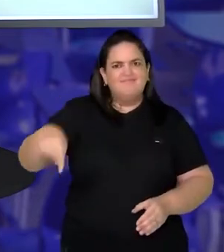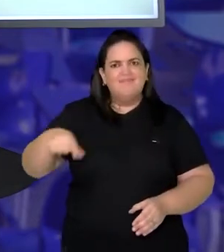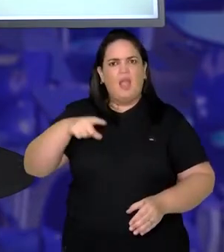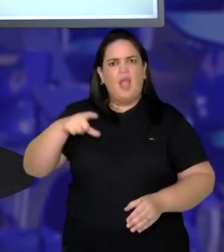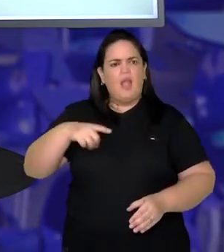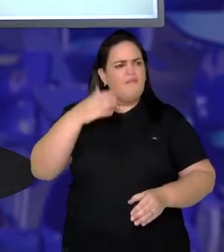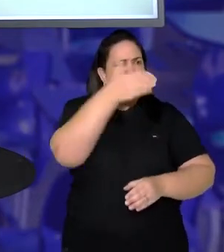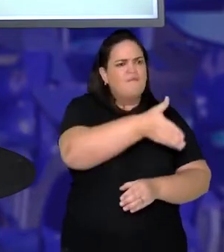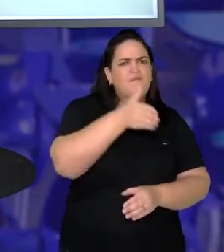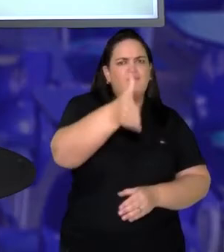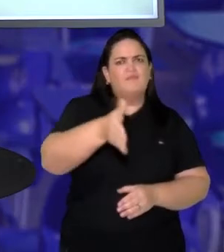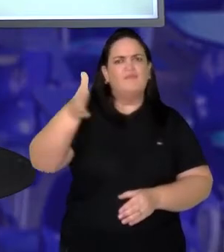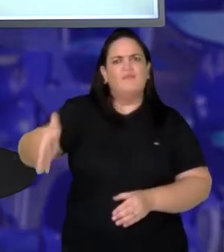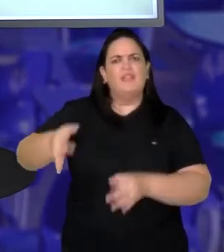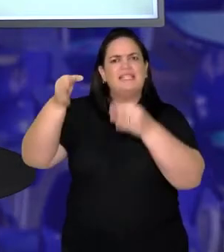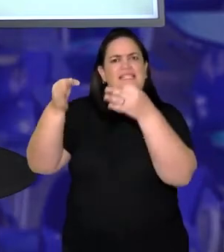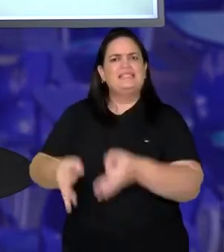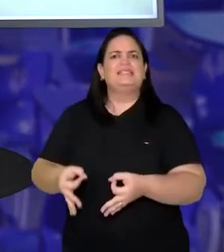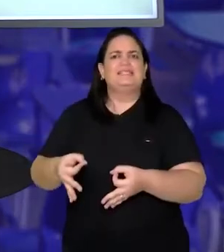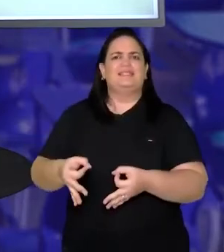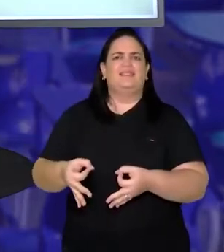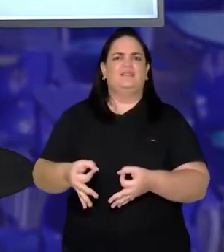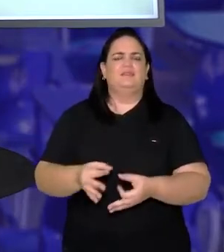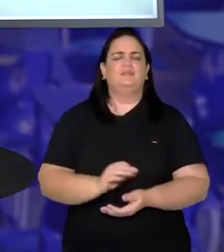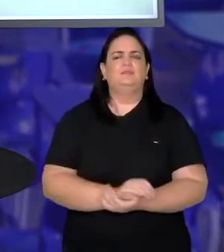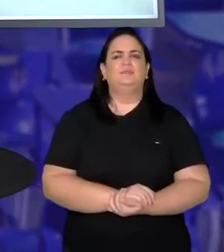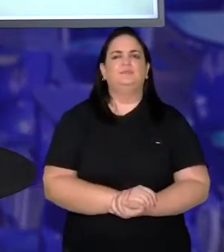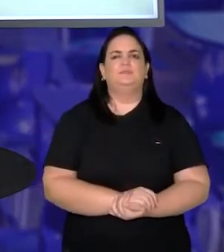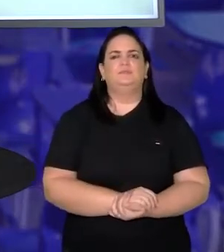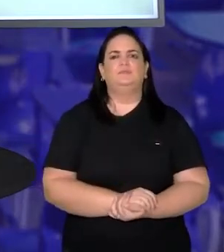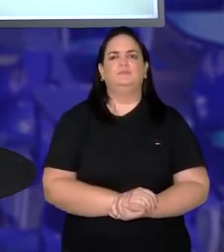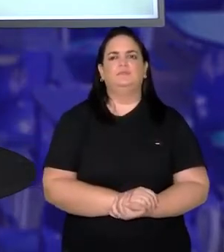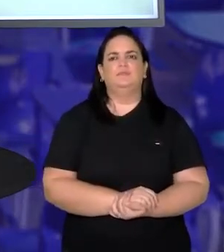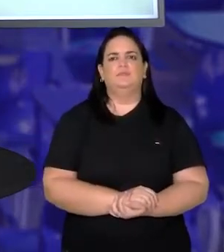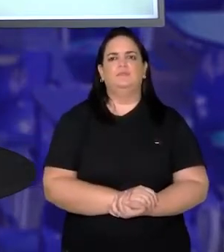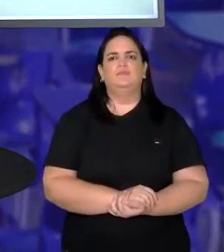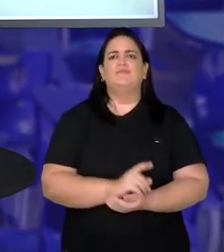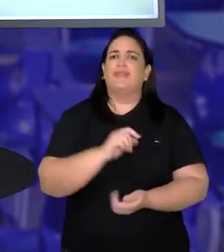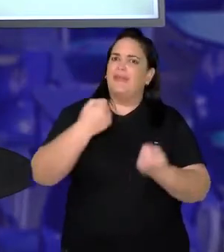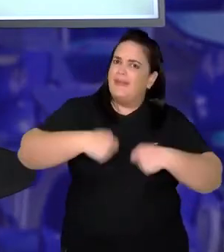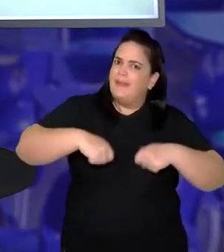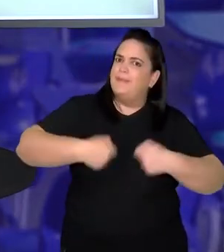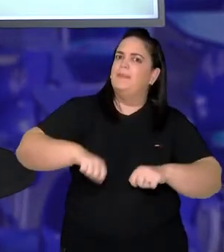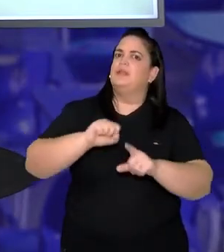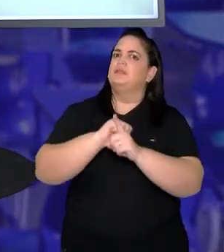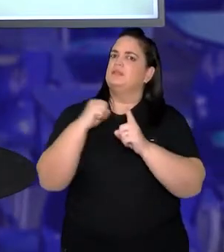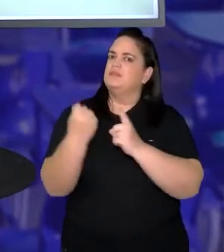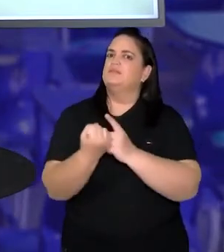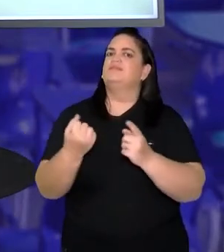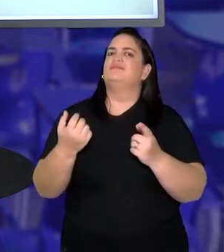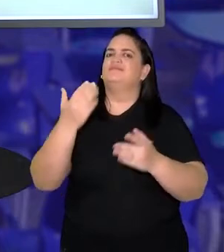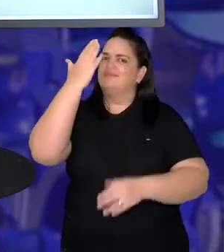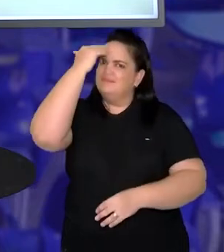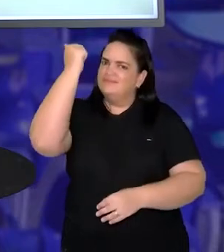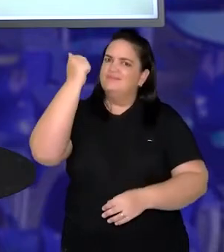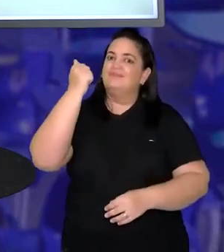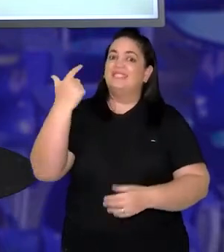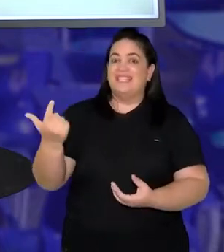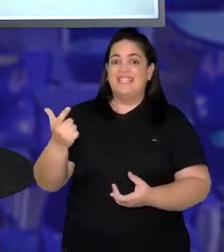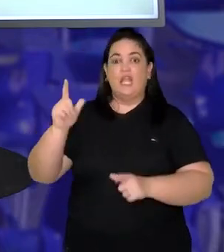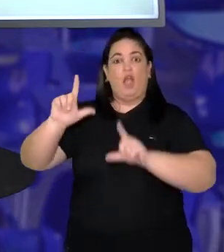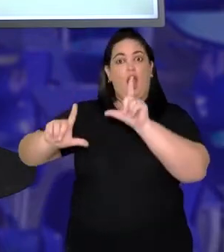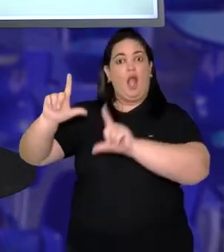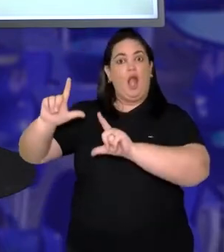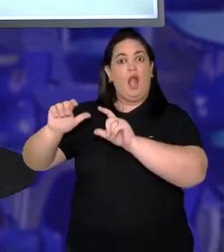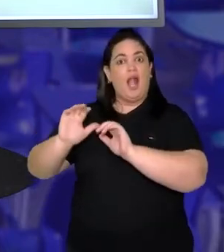destino e vá se tornar outro tipo de produto que vai servir às pessoas, certo? Então, é uma necessidade social? E a campanha que